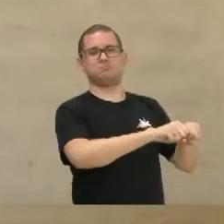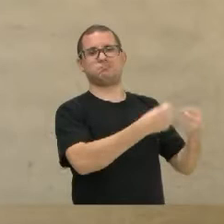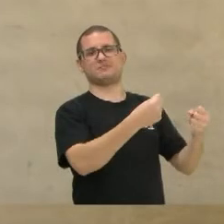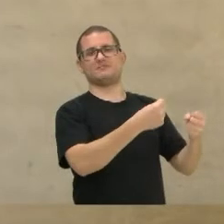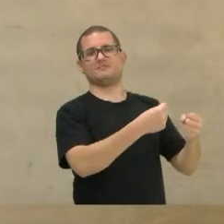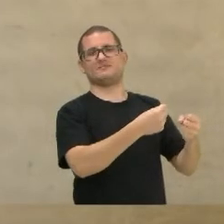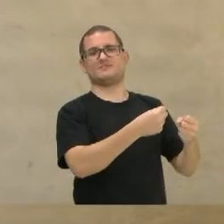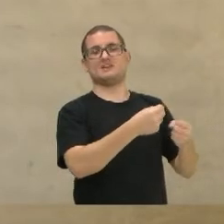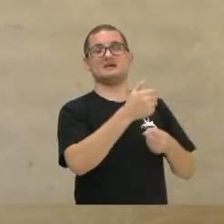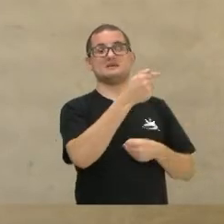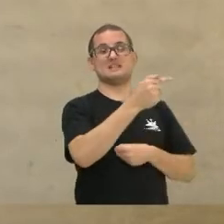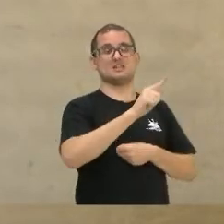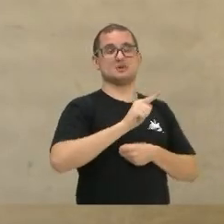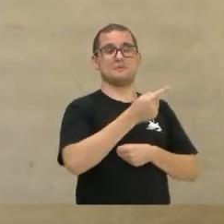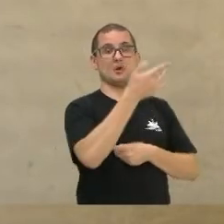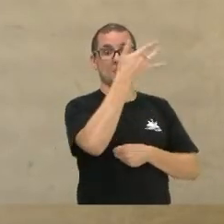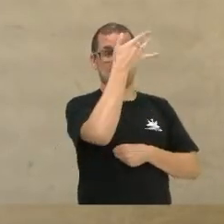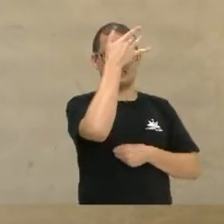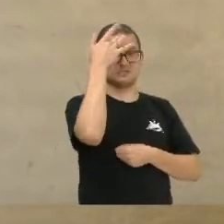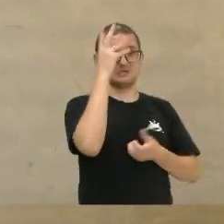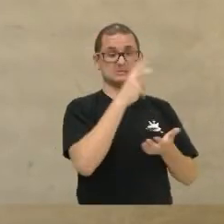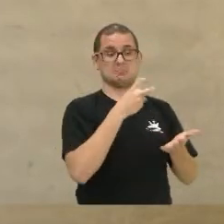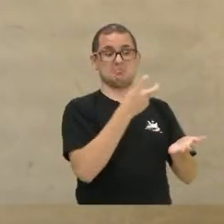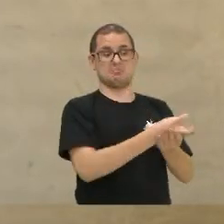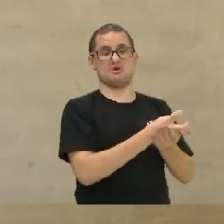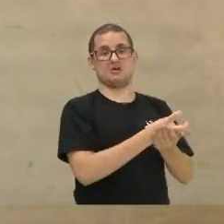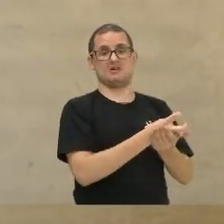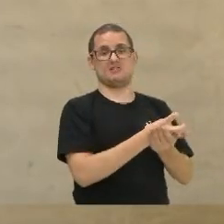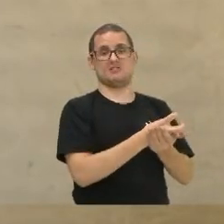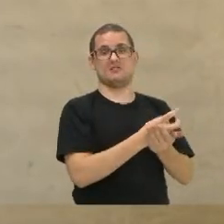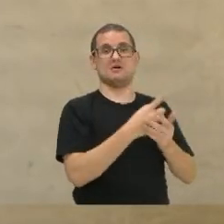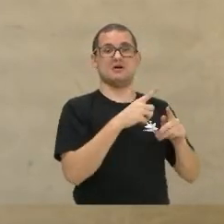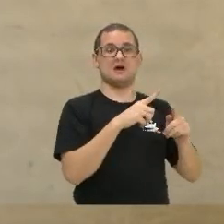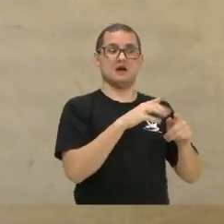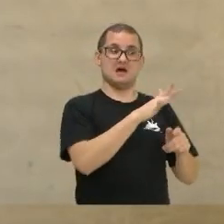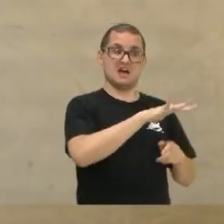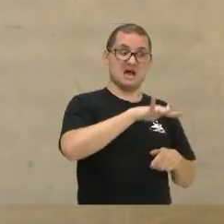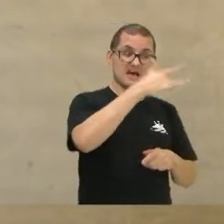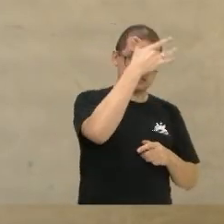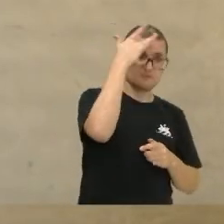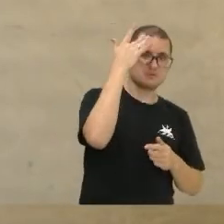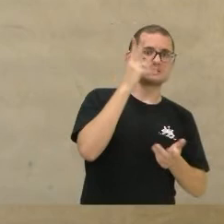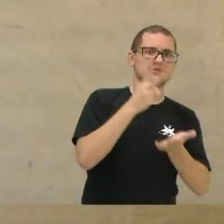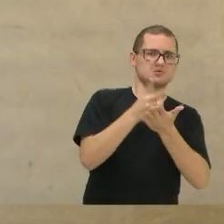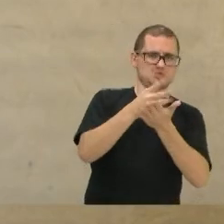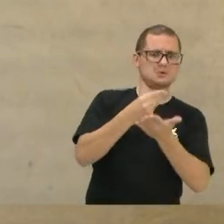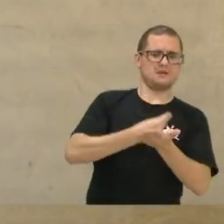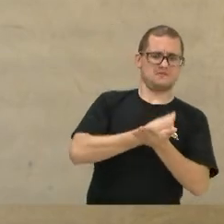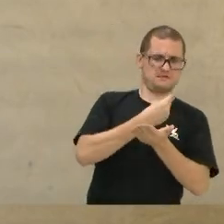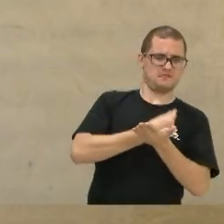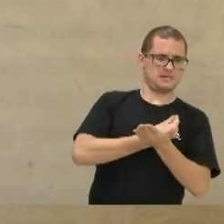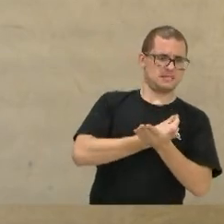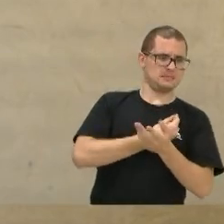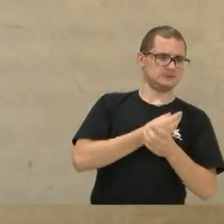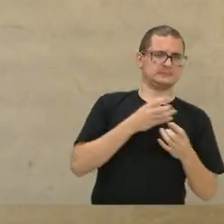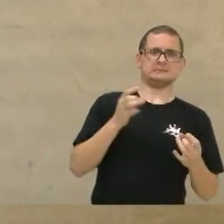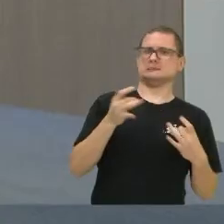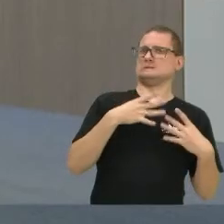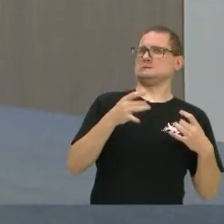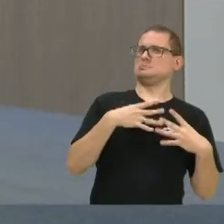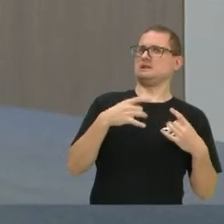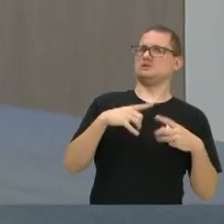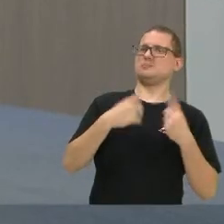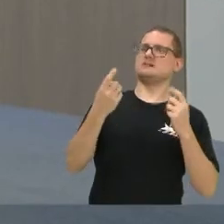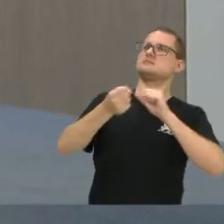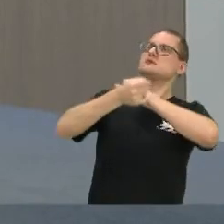e sete mil pessoas morreram na catástrofe os sobreviventes ficaram apavorados e deram glórias ao deus do